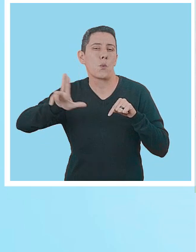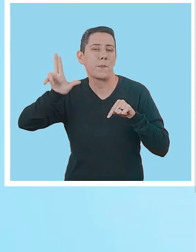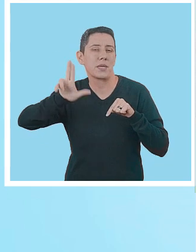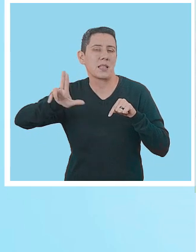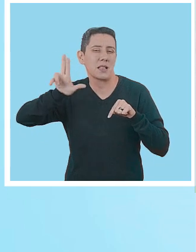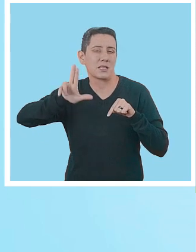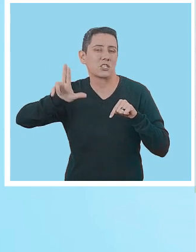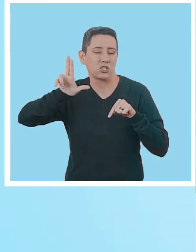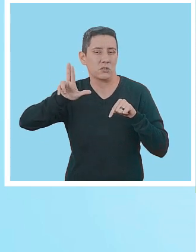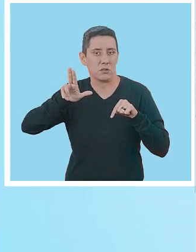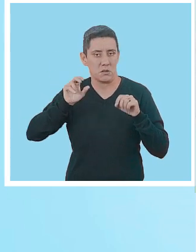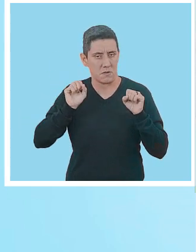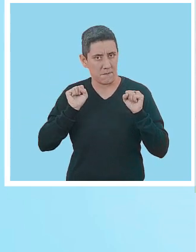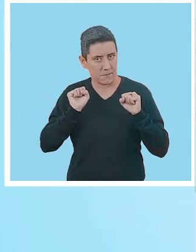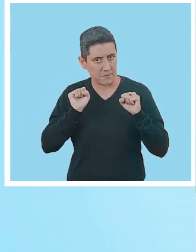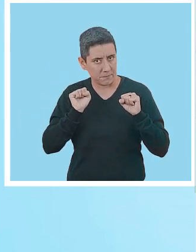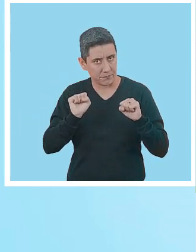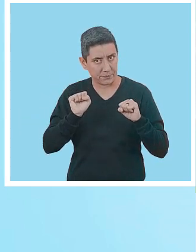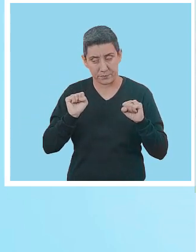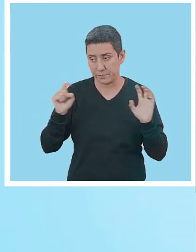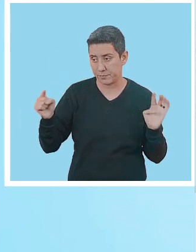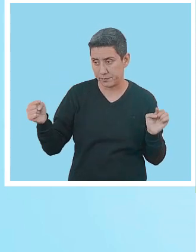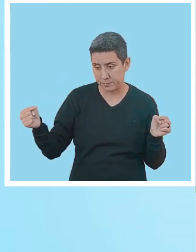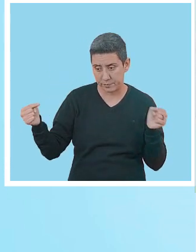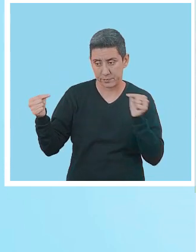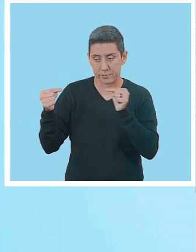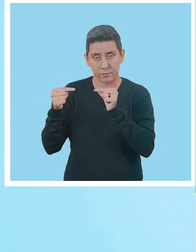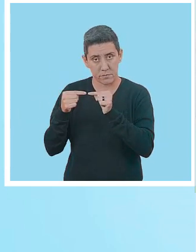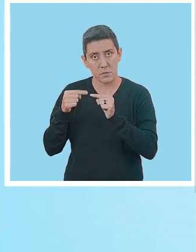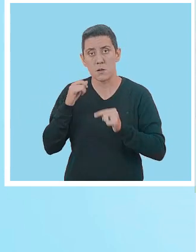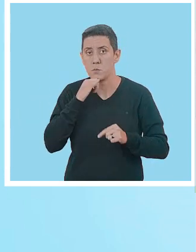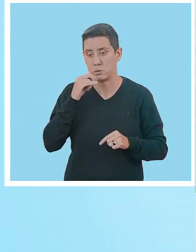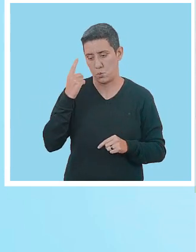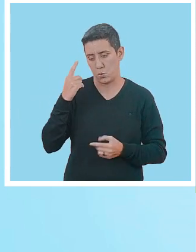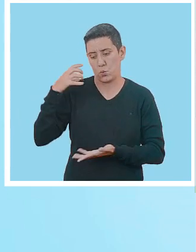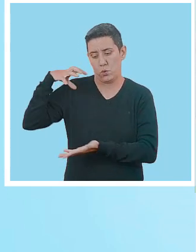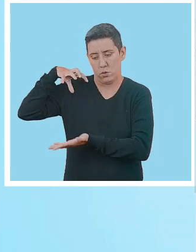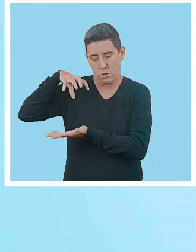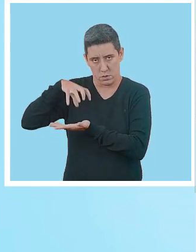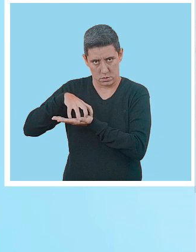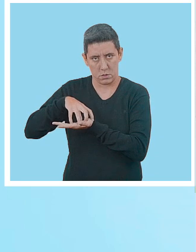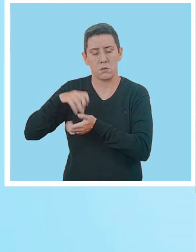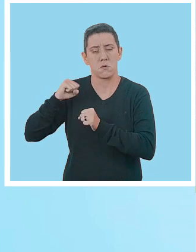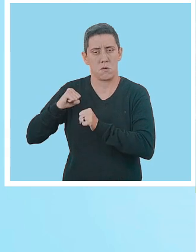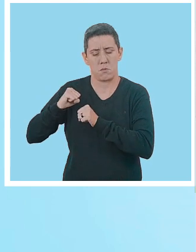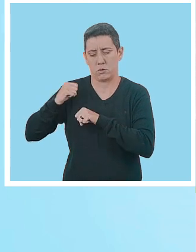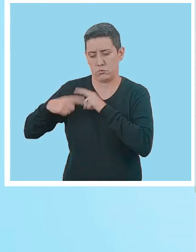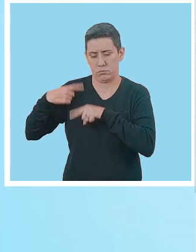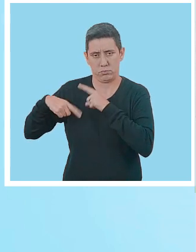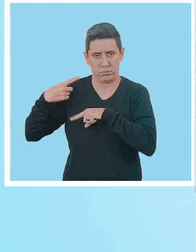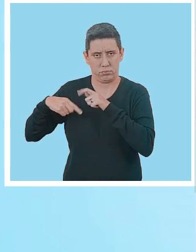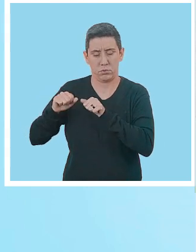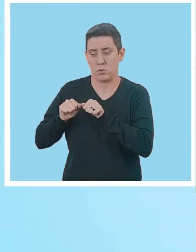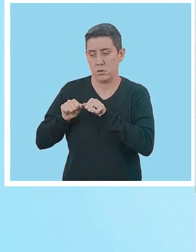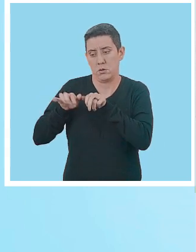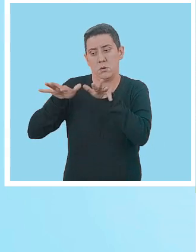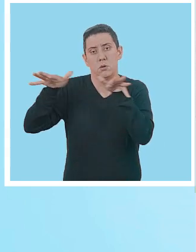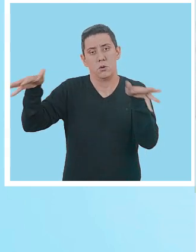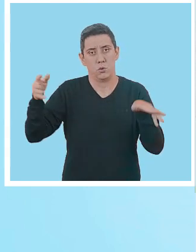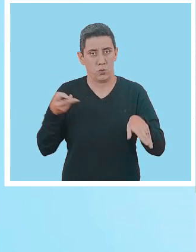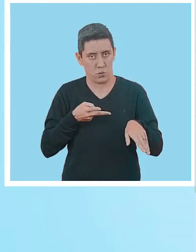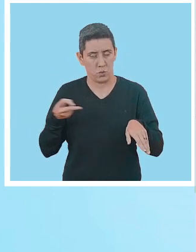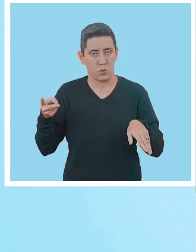e você pode ter uma usina na gerando na modalidade autoconsumo remoto